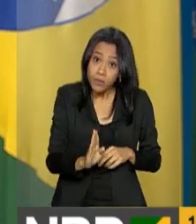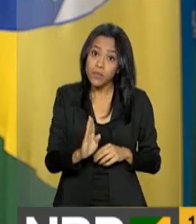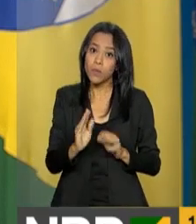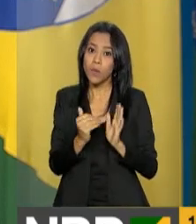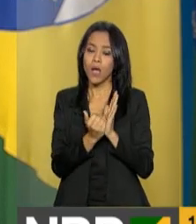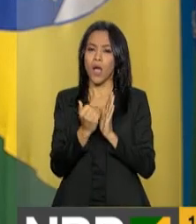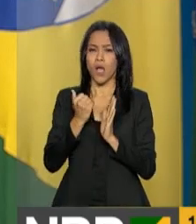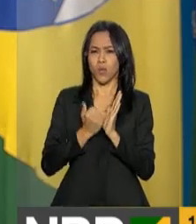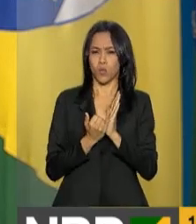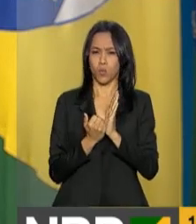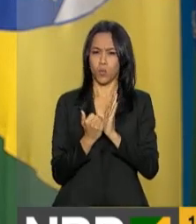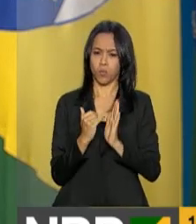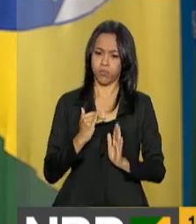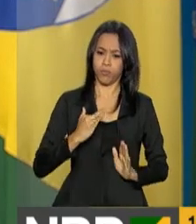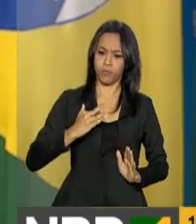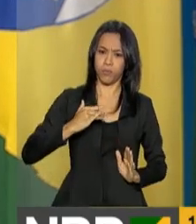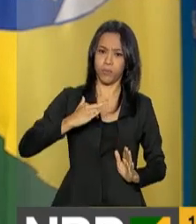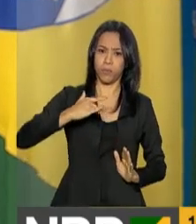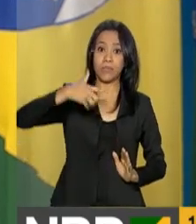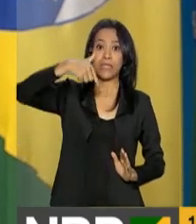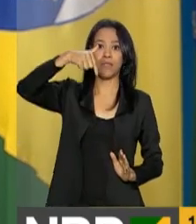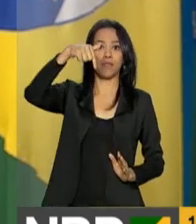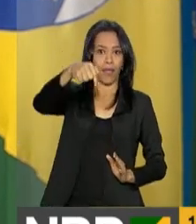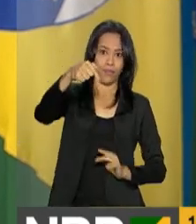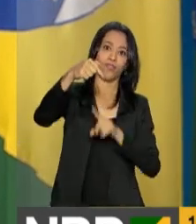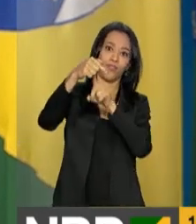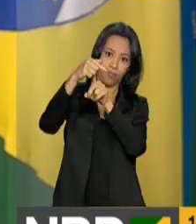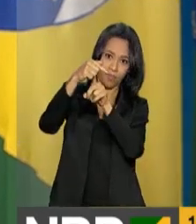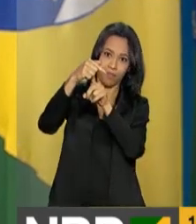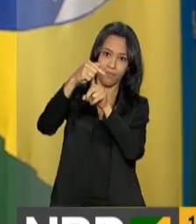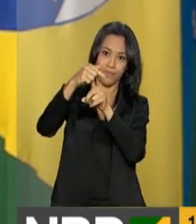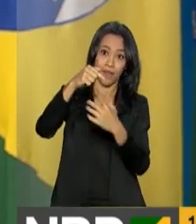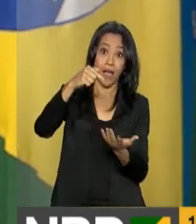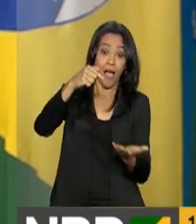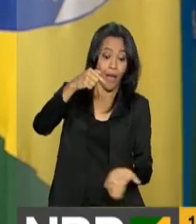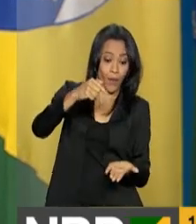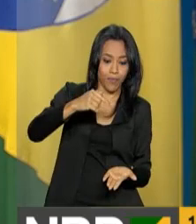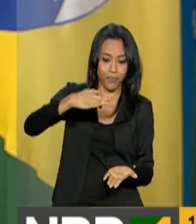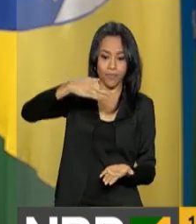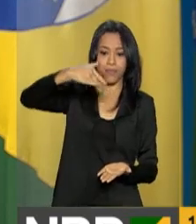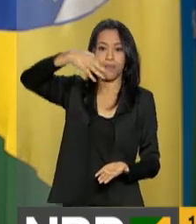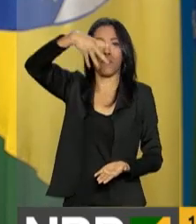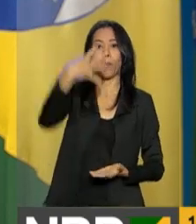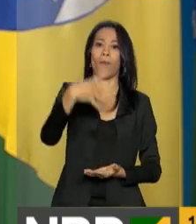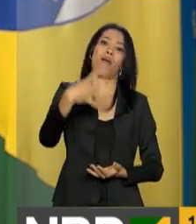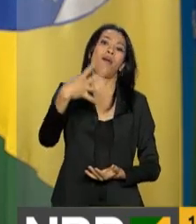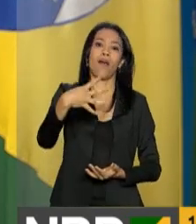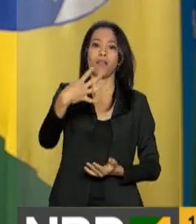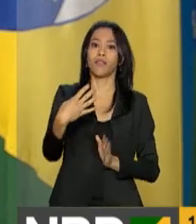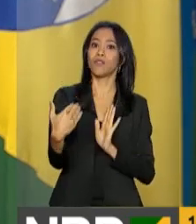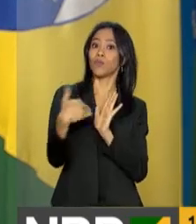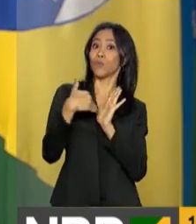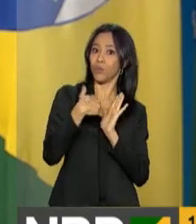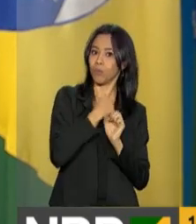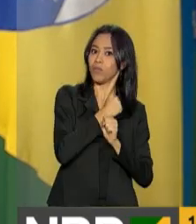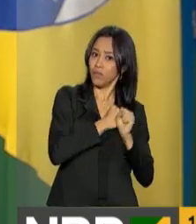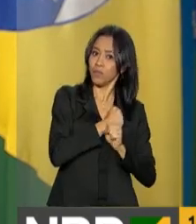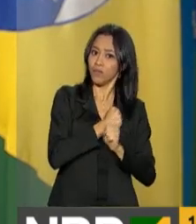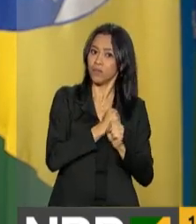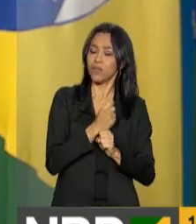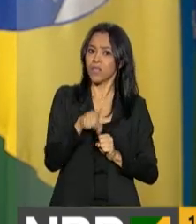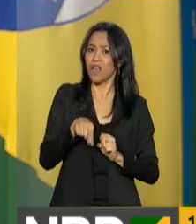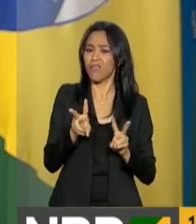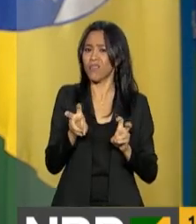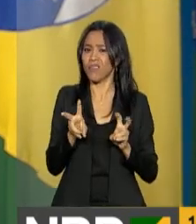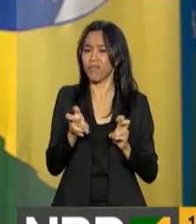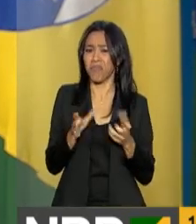sétima posição como preferência de investidores estrangeiros para a quarta posição nestes dois últimos anos tema que até muitas